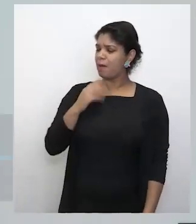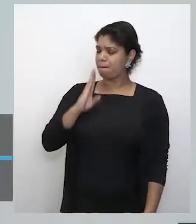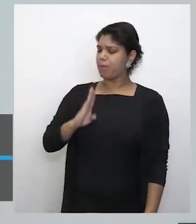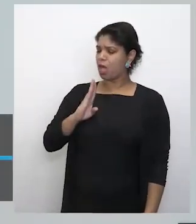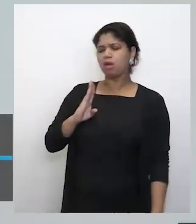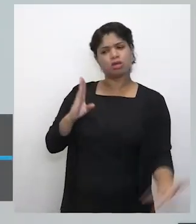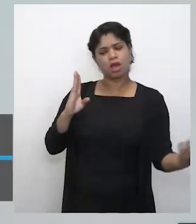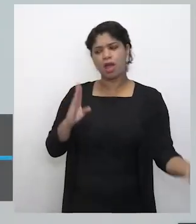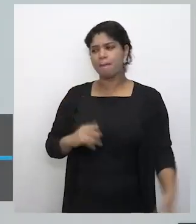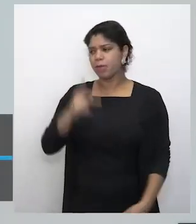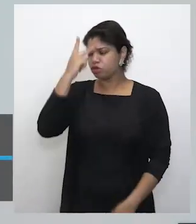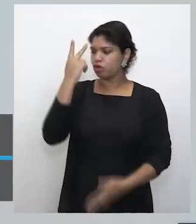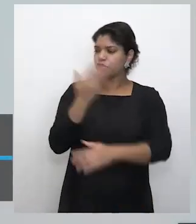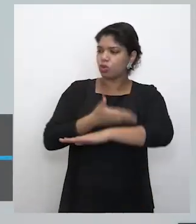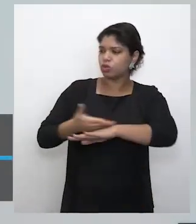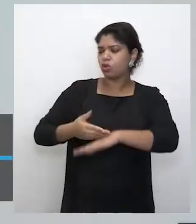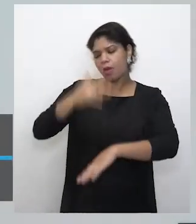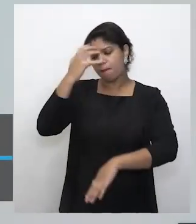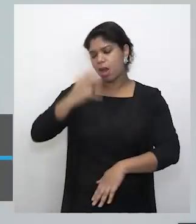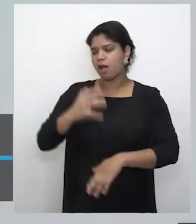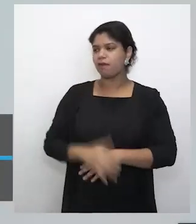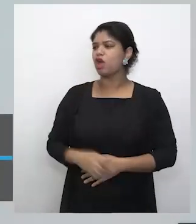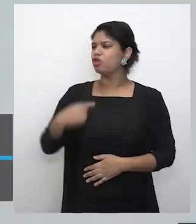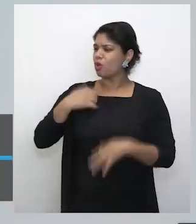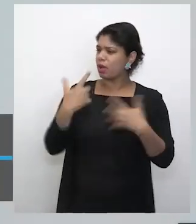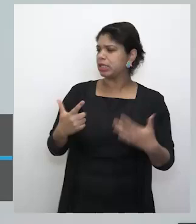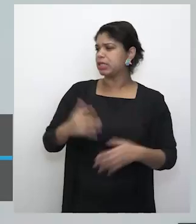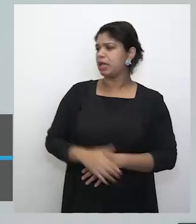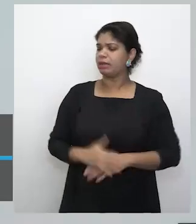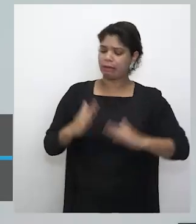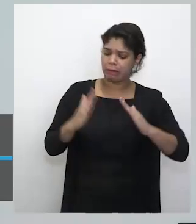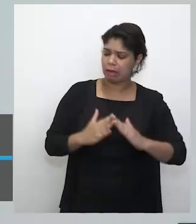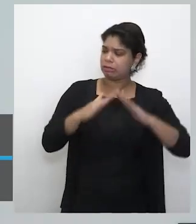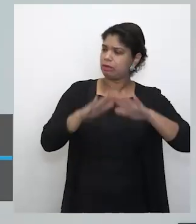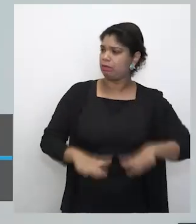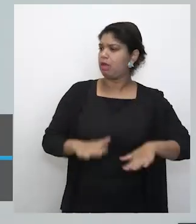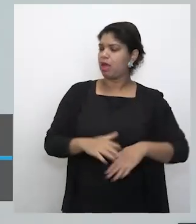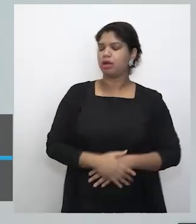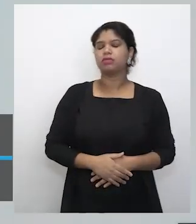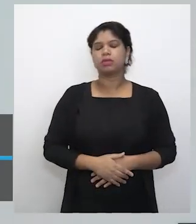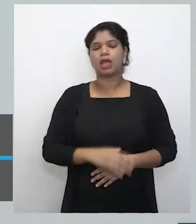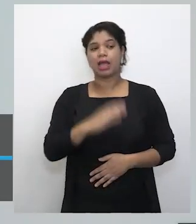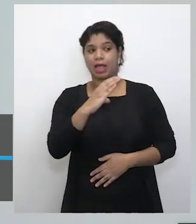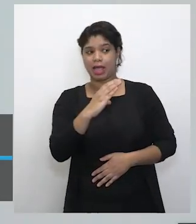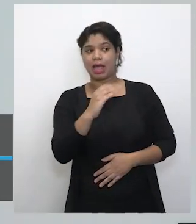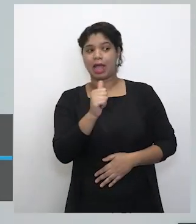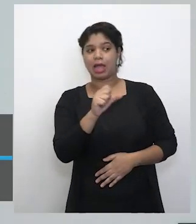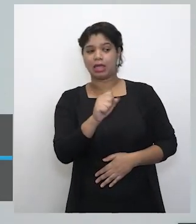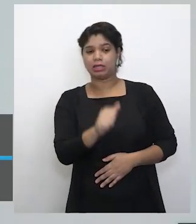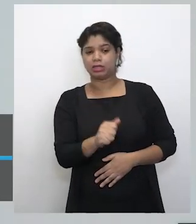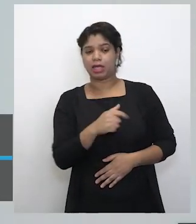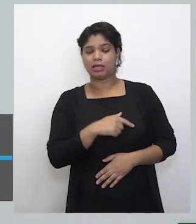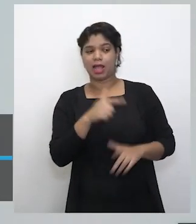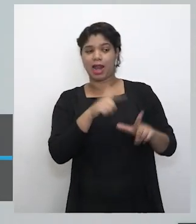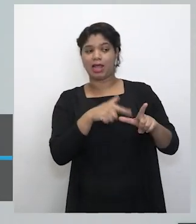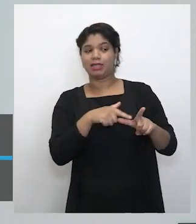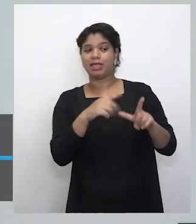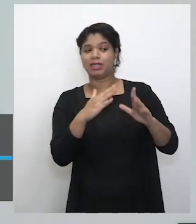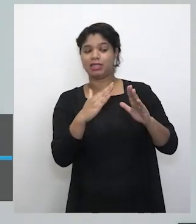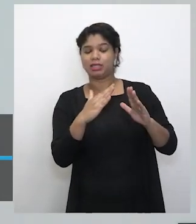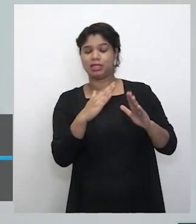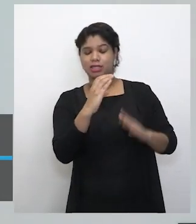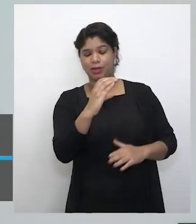brava. Estou cansada de só estar em casa, falou a letra C, toda calma e